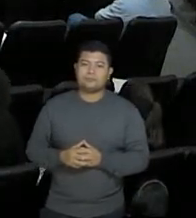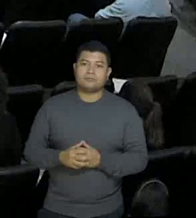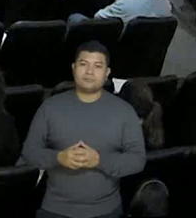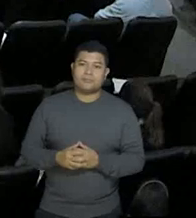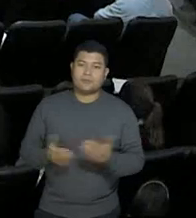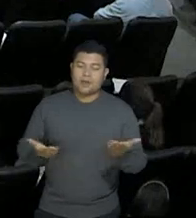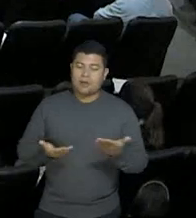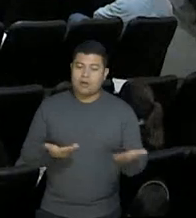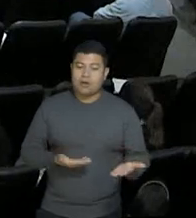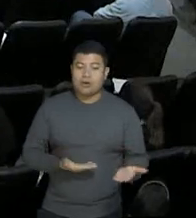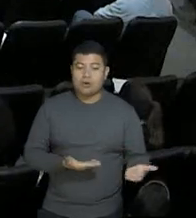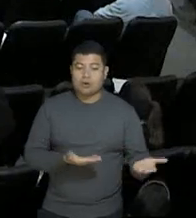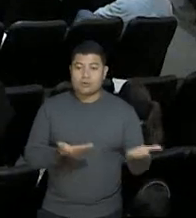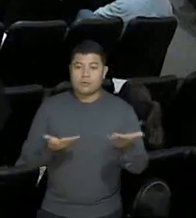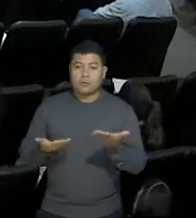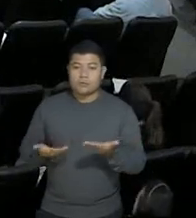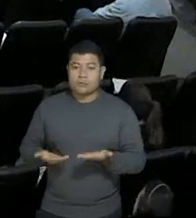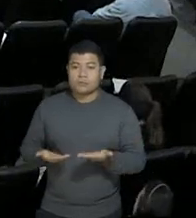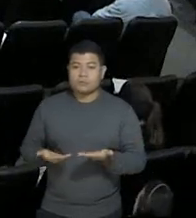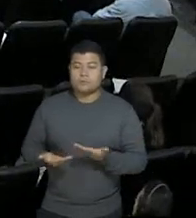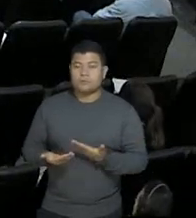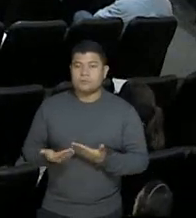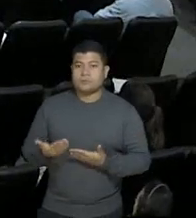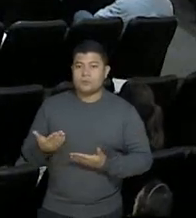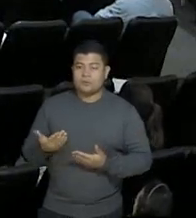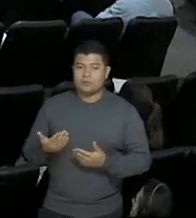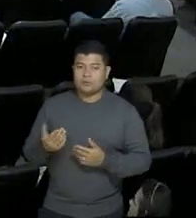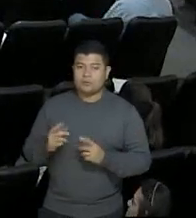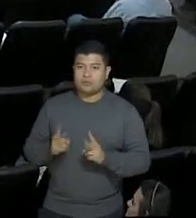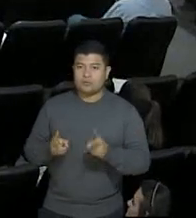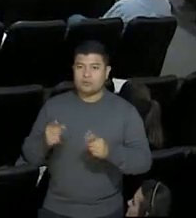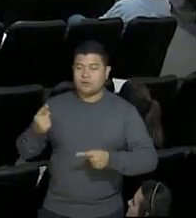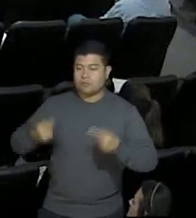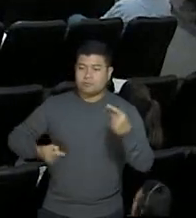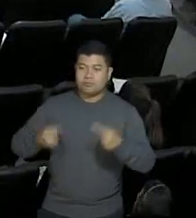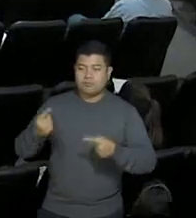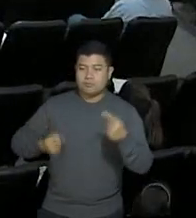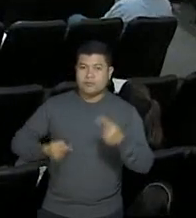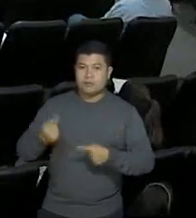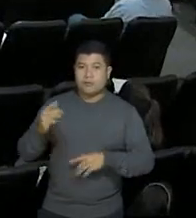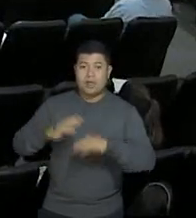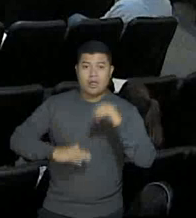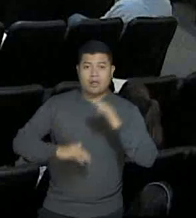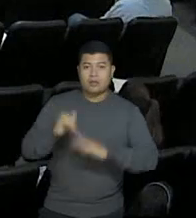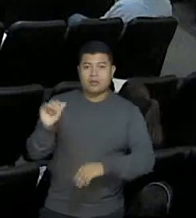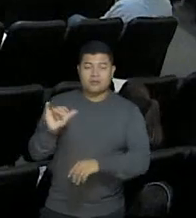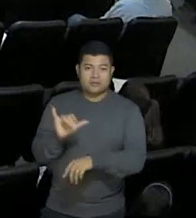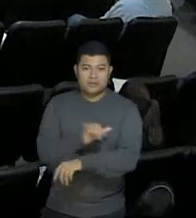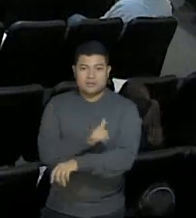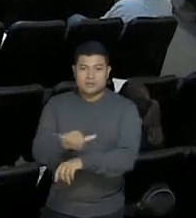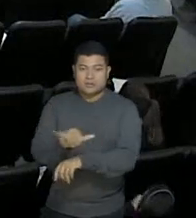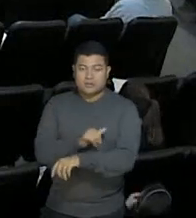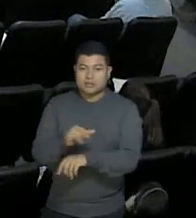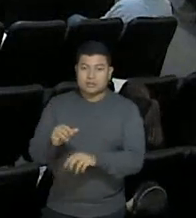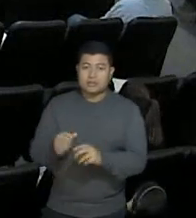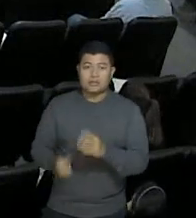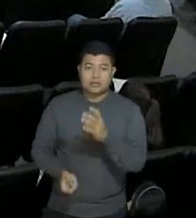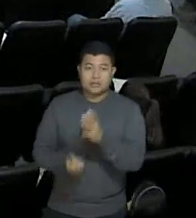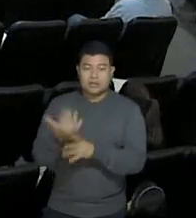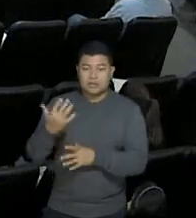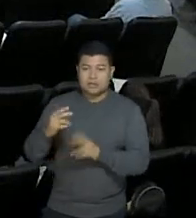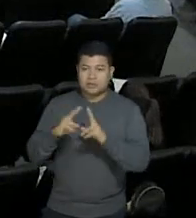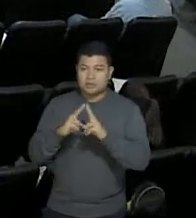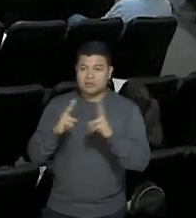Convidamos para debater sobre o painel ações desenvolvidas na Grande Florianópolis no